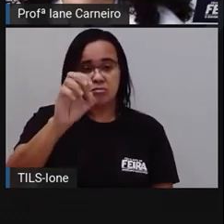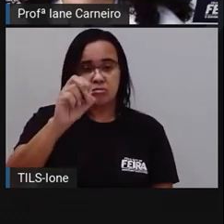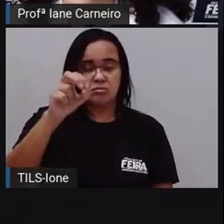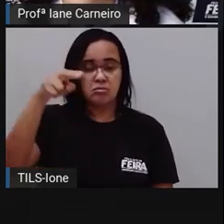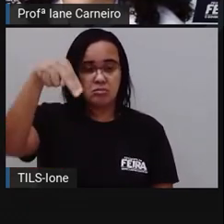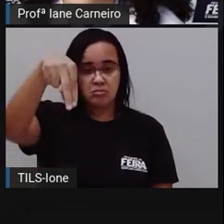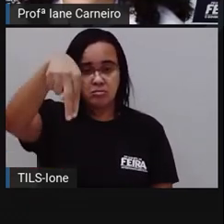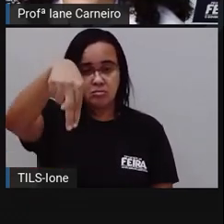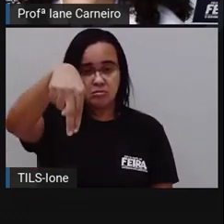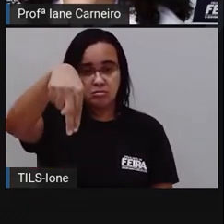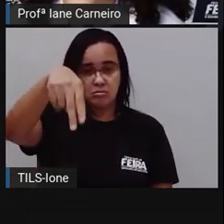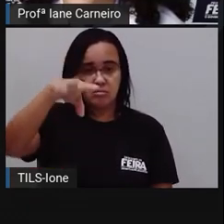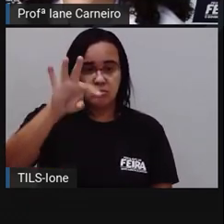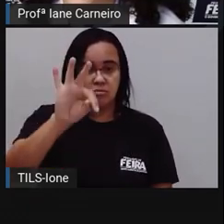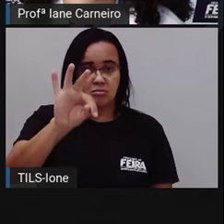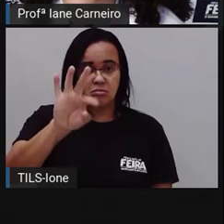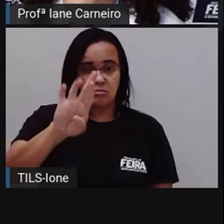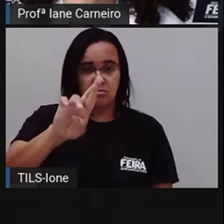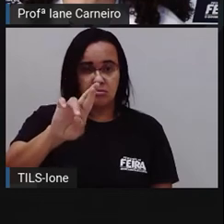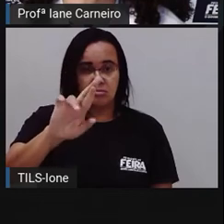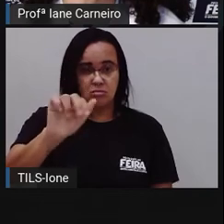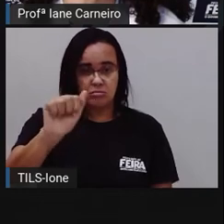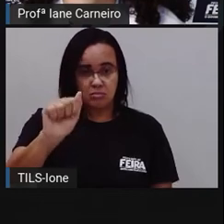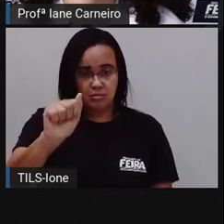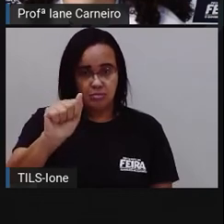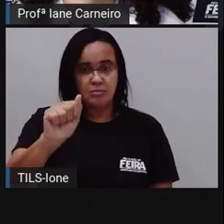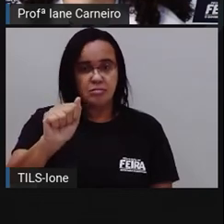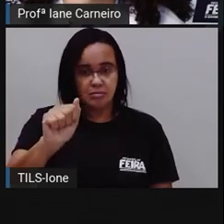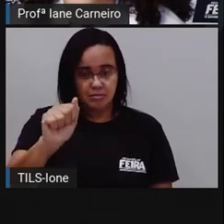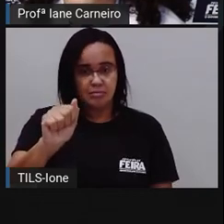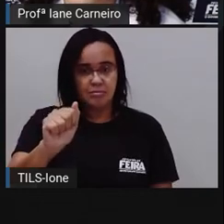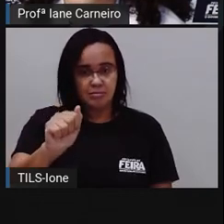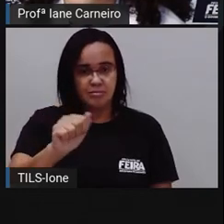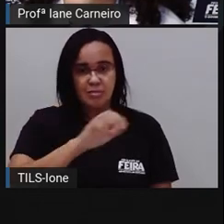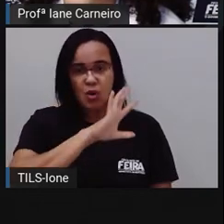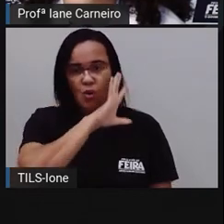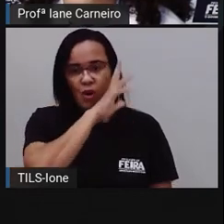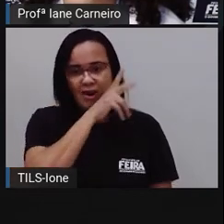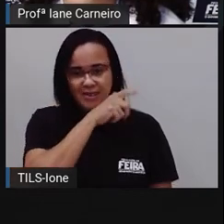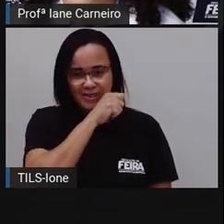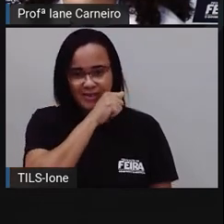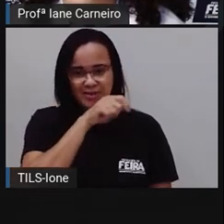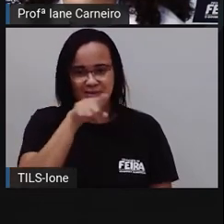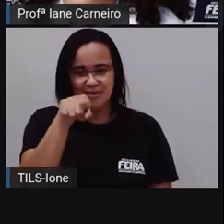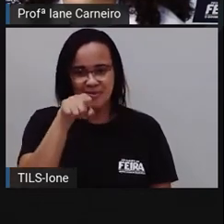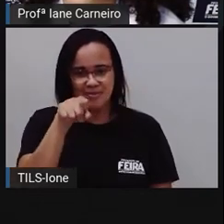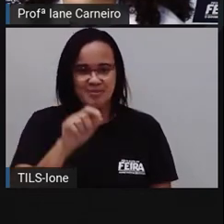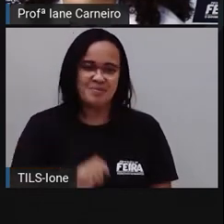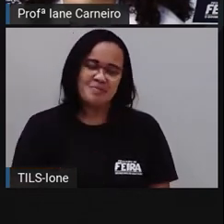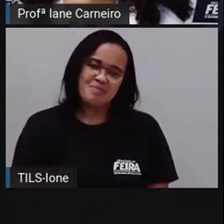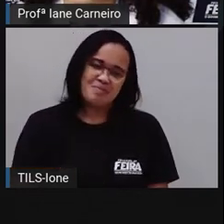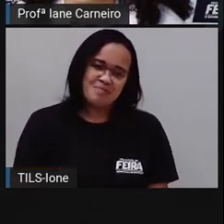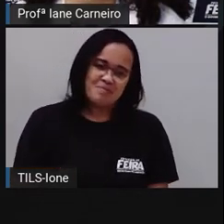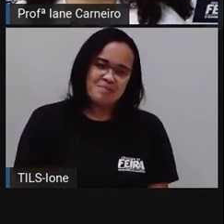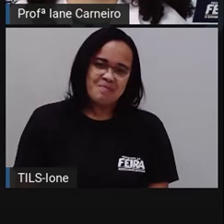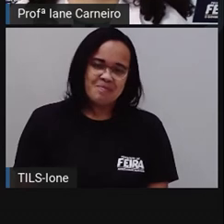Lontra. Que é essa aqui, ó. Lontra lavando louça.